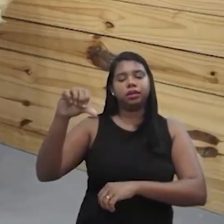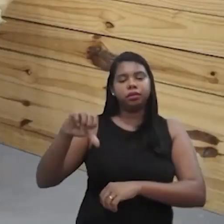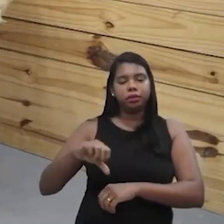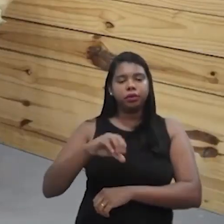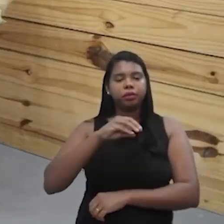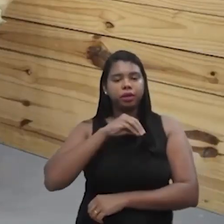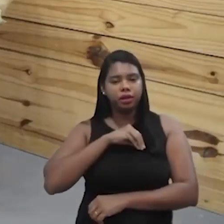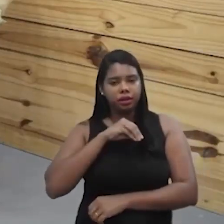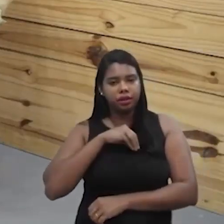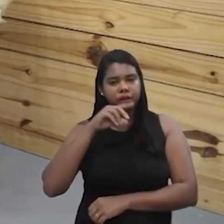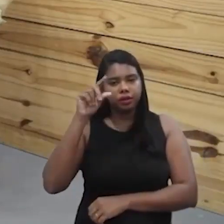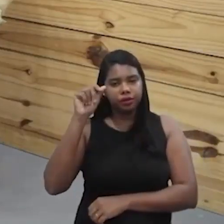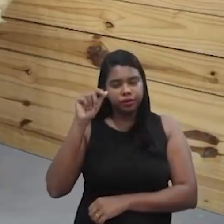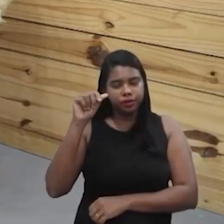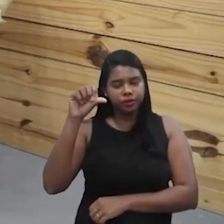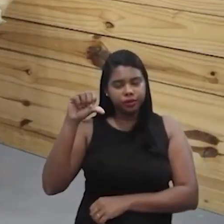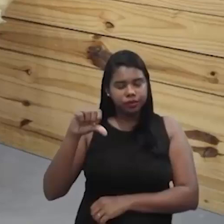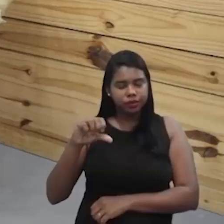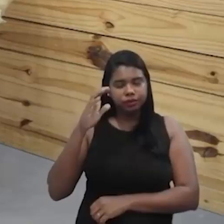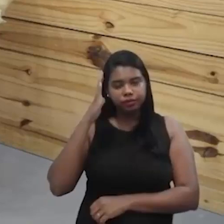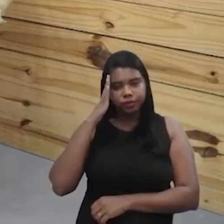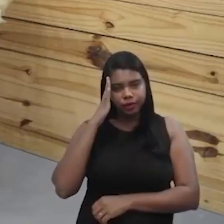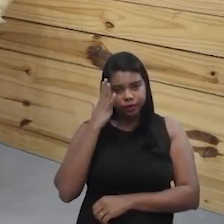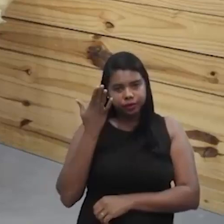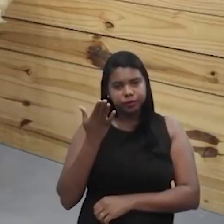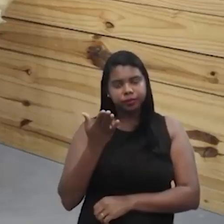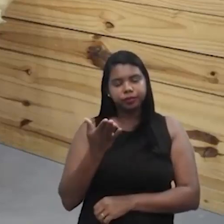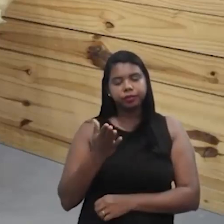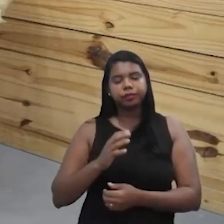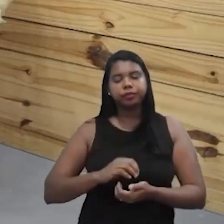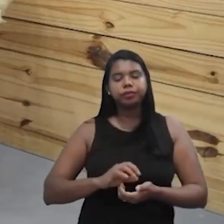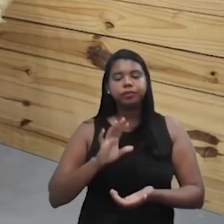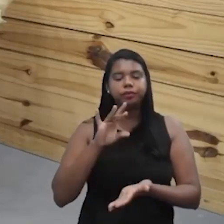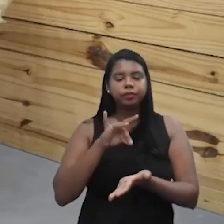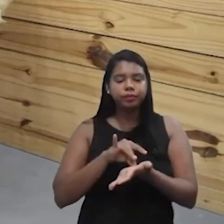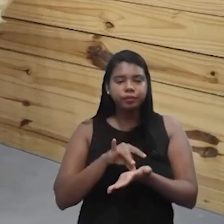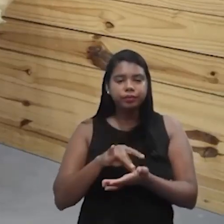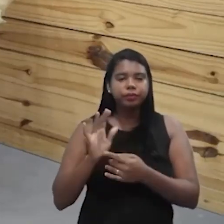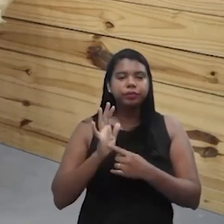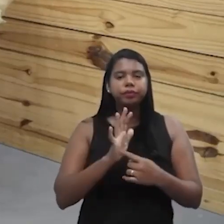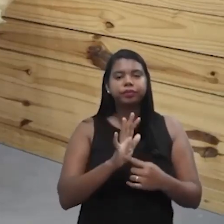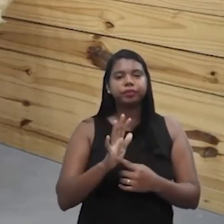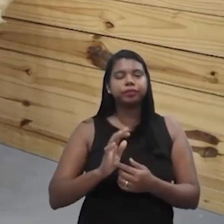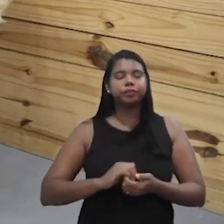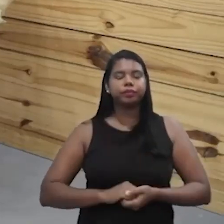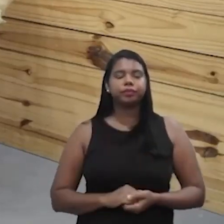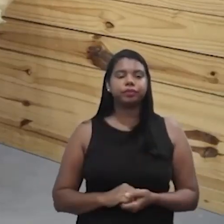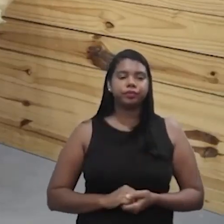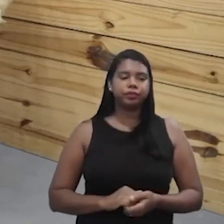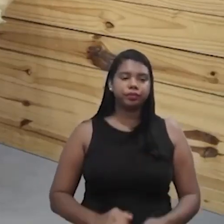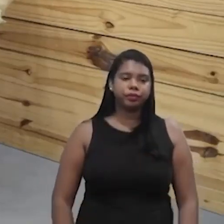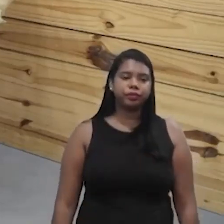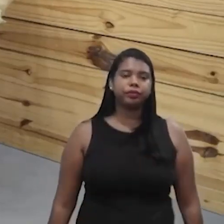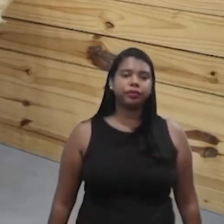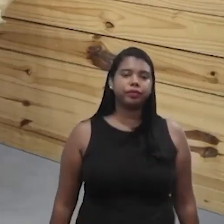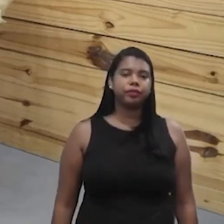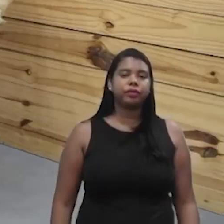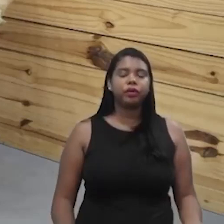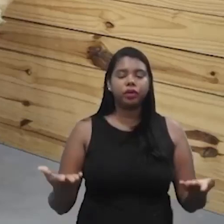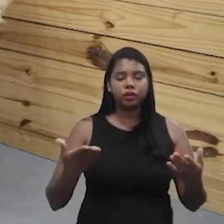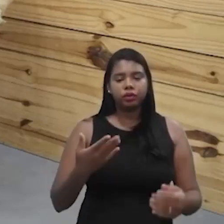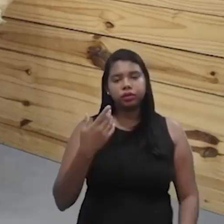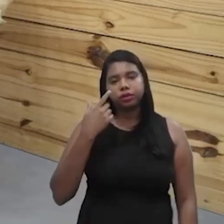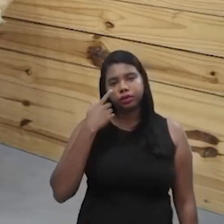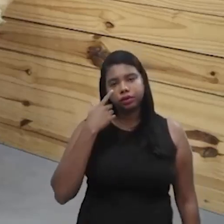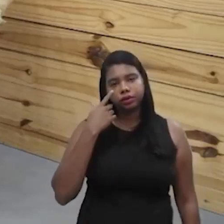o salário desse profissional e ele executa essa função do mesmo jeito. A gente vê também hoje o